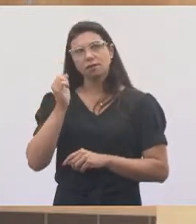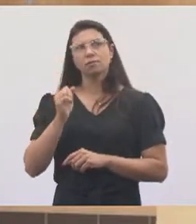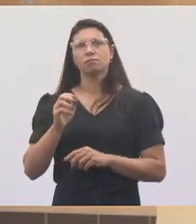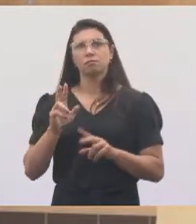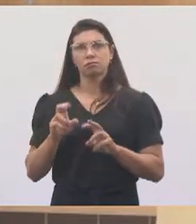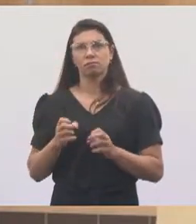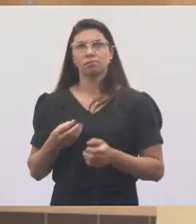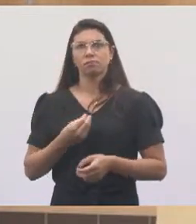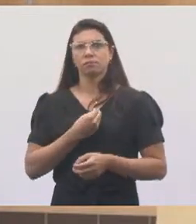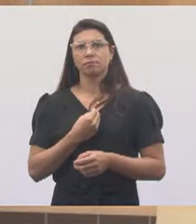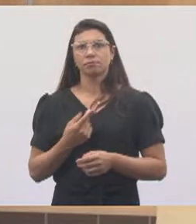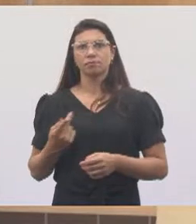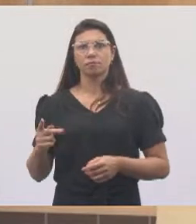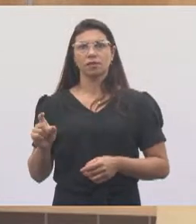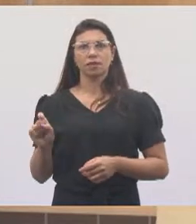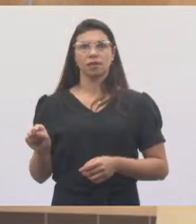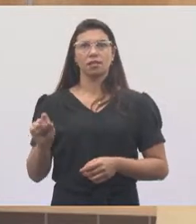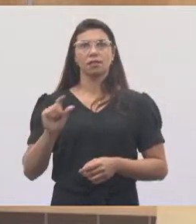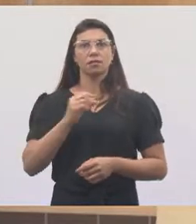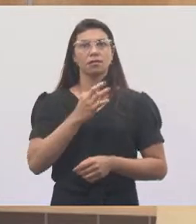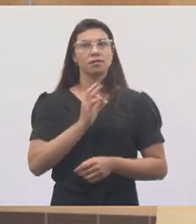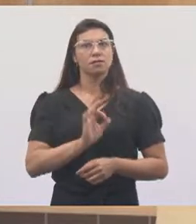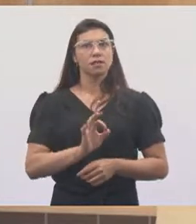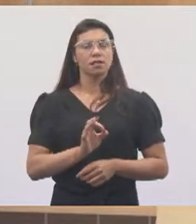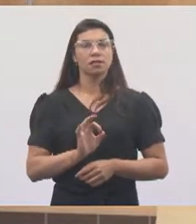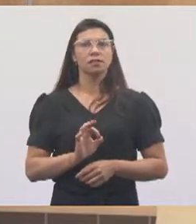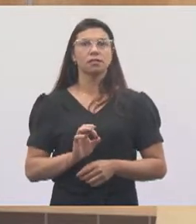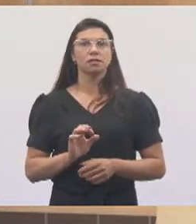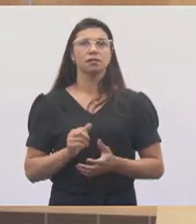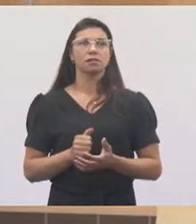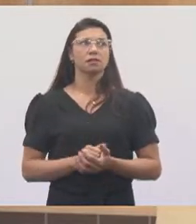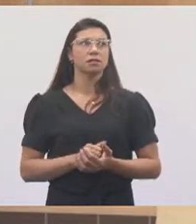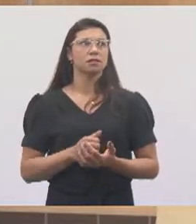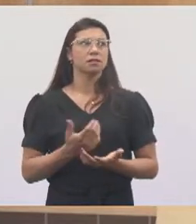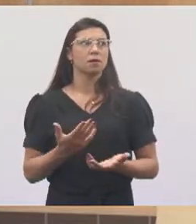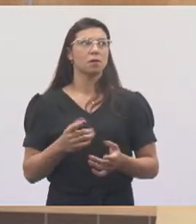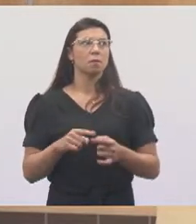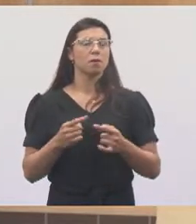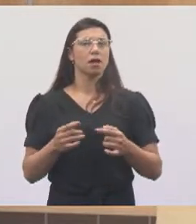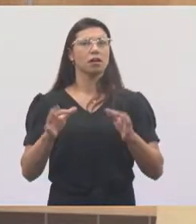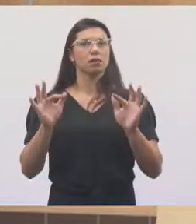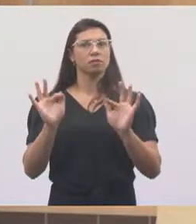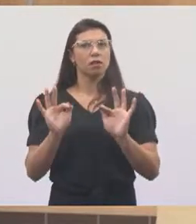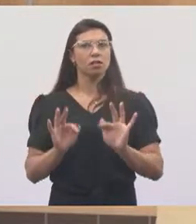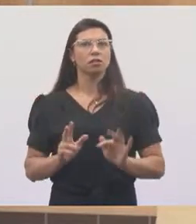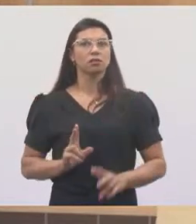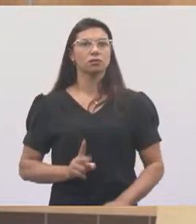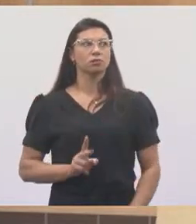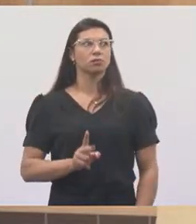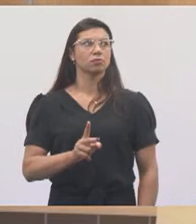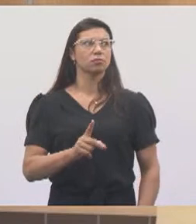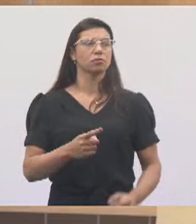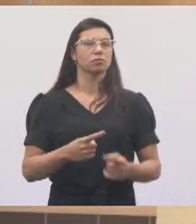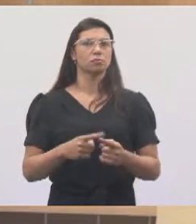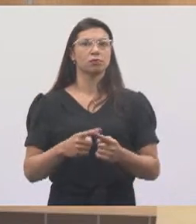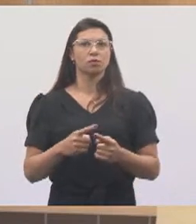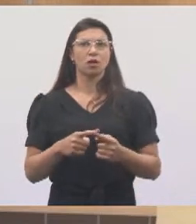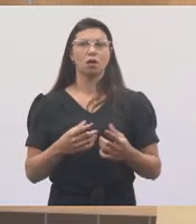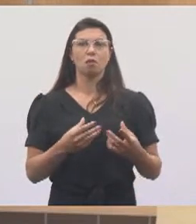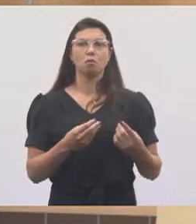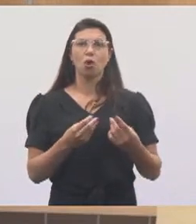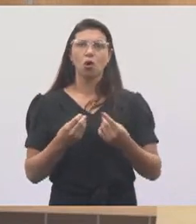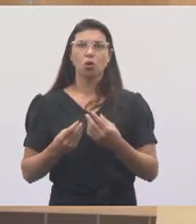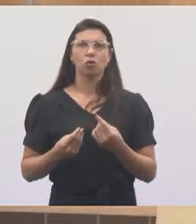Ele, com certeza, aonde ele estiver, ele está muito feliz por muitos